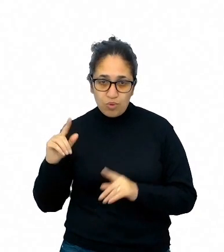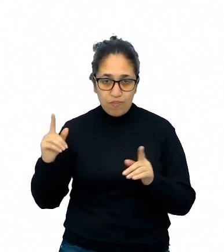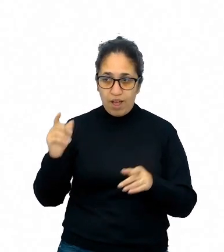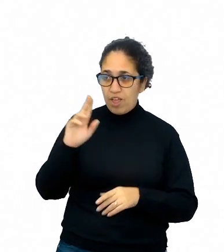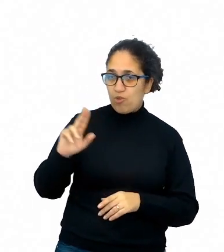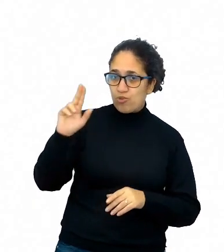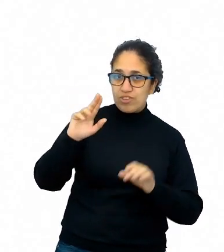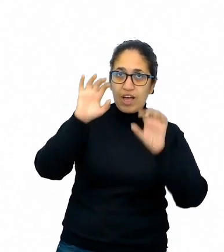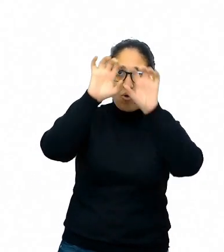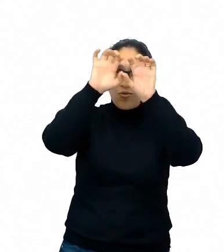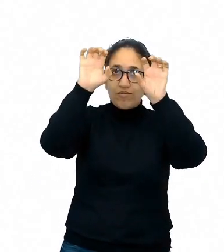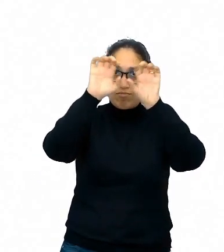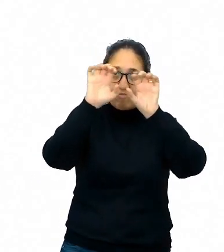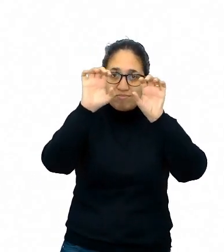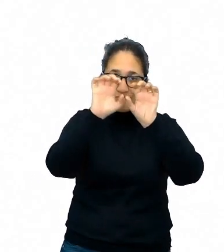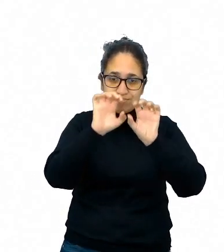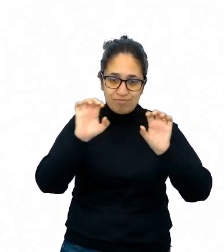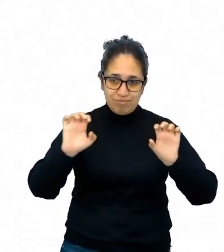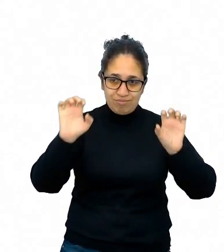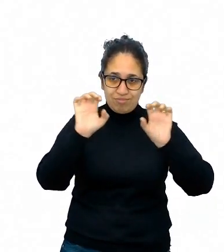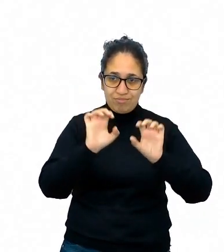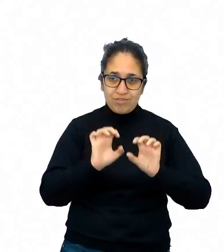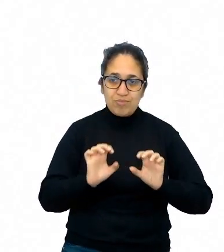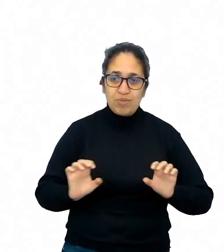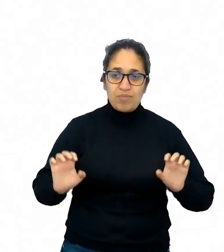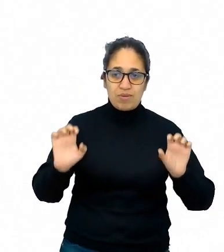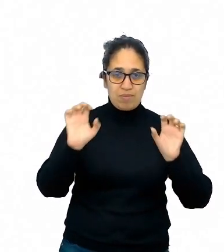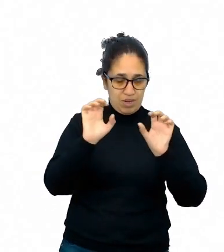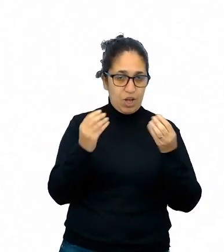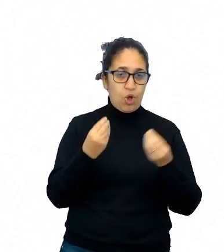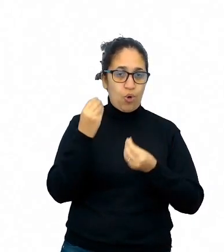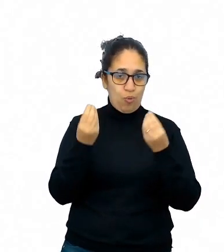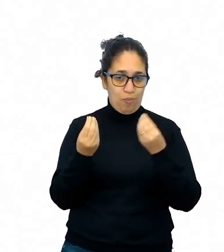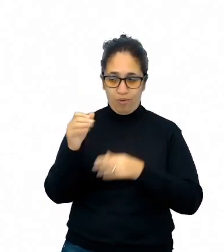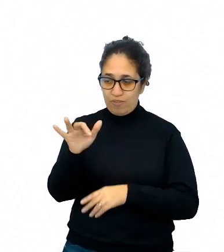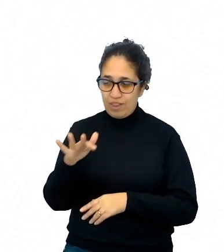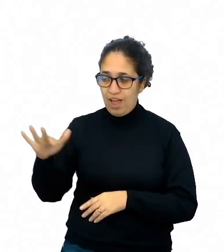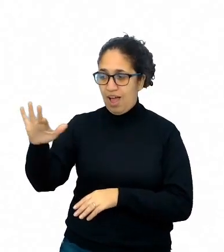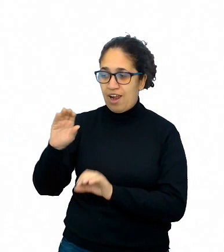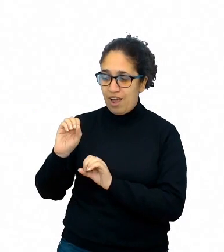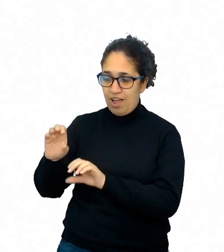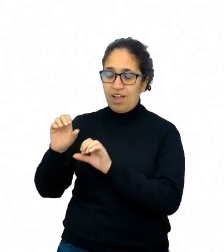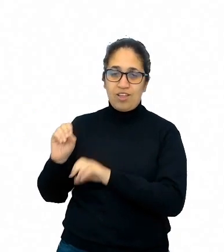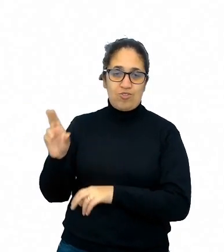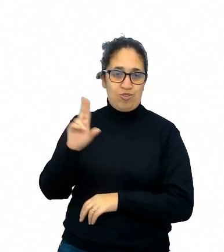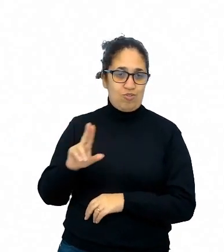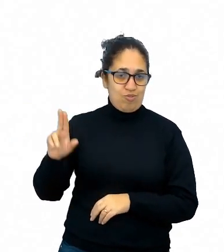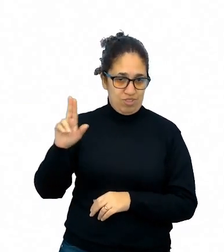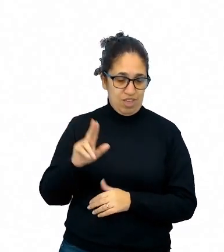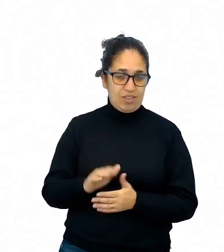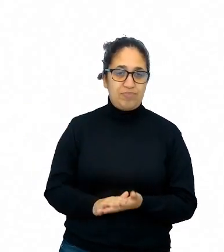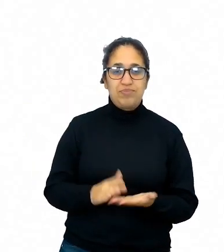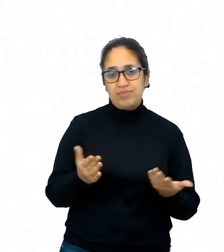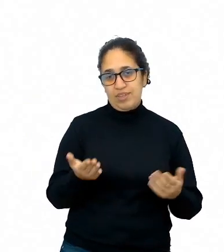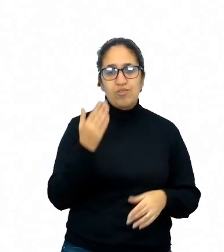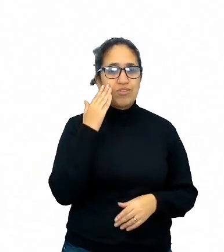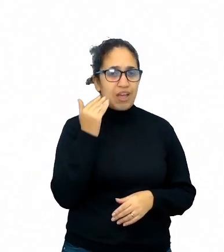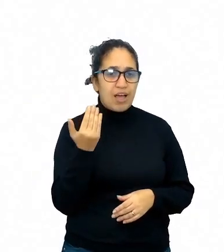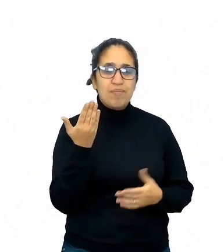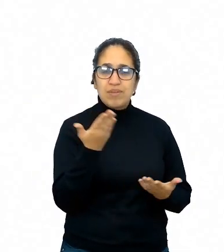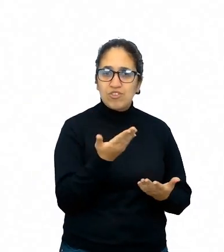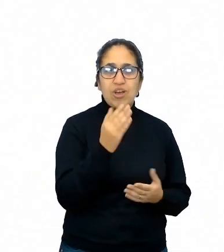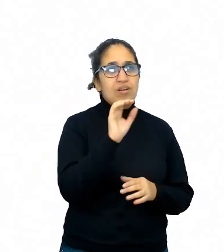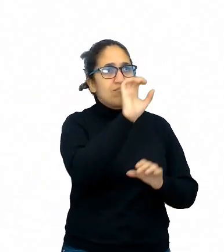tratado aqui, de que maneira que ele é usado na área educacional, que a gente conhece quando fala lá de